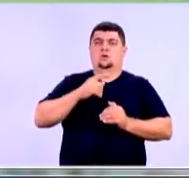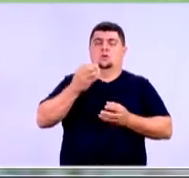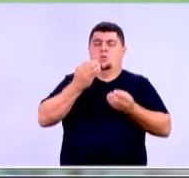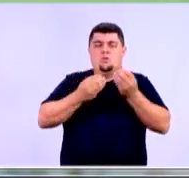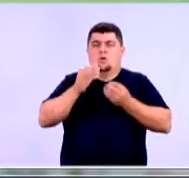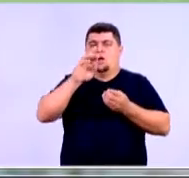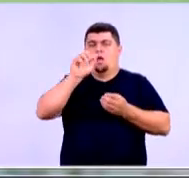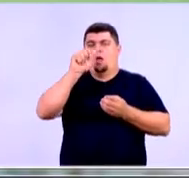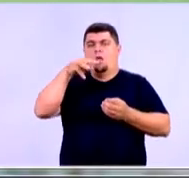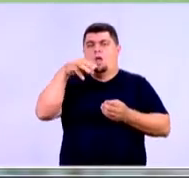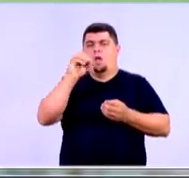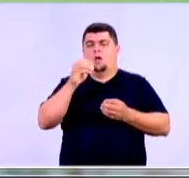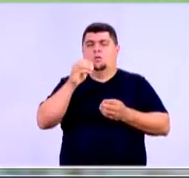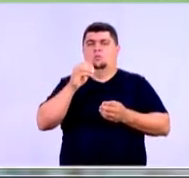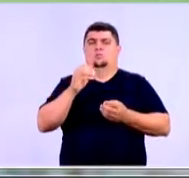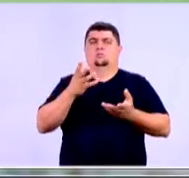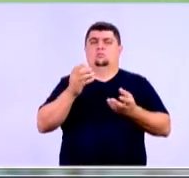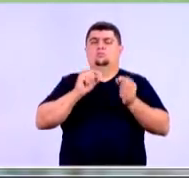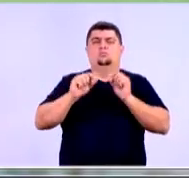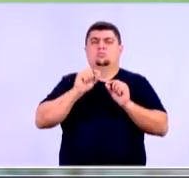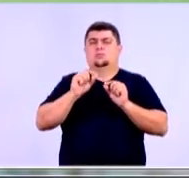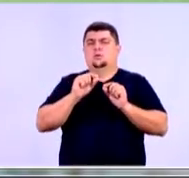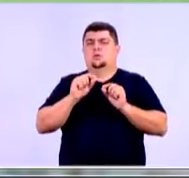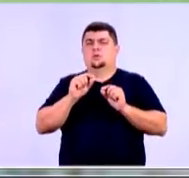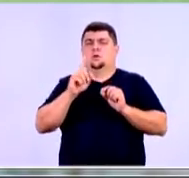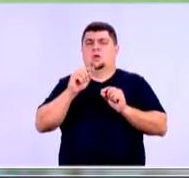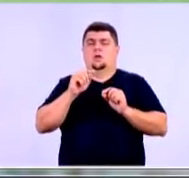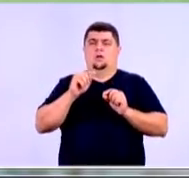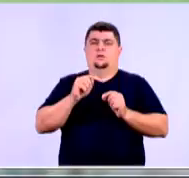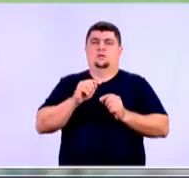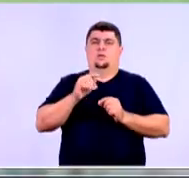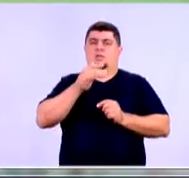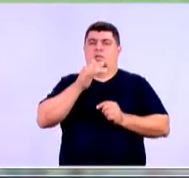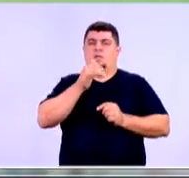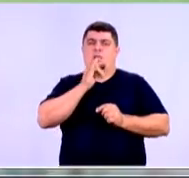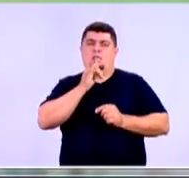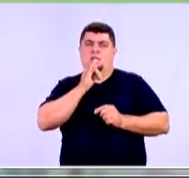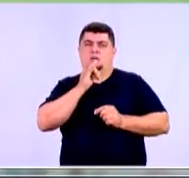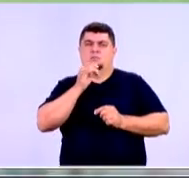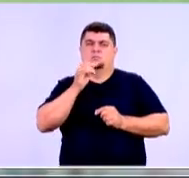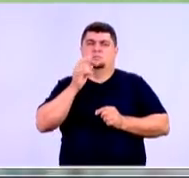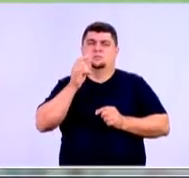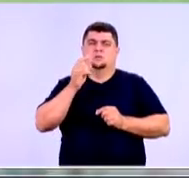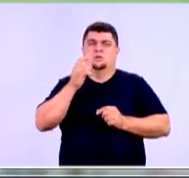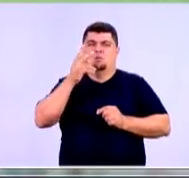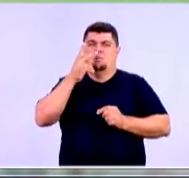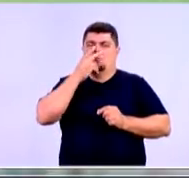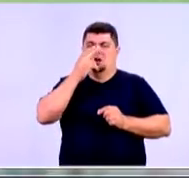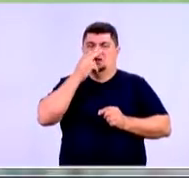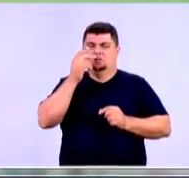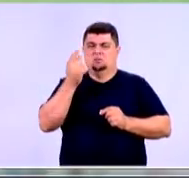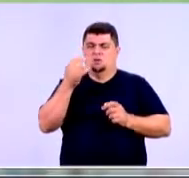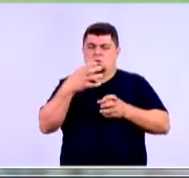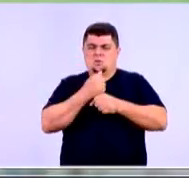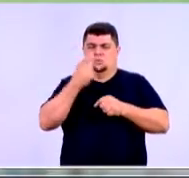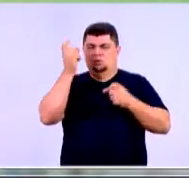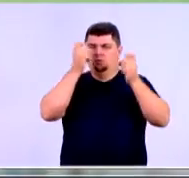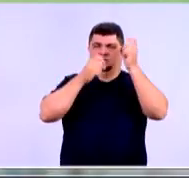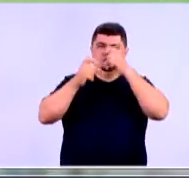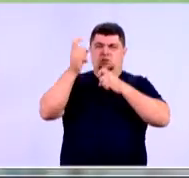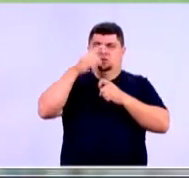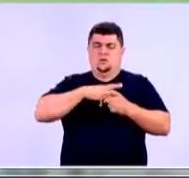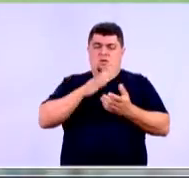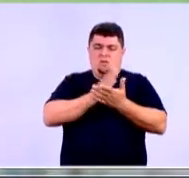atividade. Gente, quando a gente fala de ramo de atividade, tem ligado a noção de que a economia não cresce toda junto. Alguns ramos de